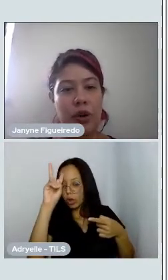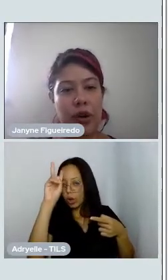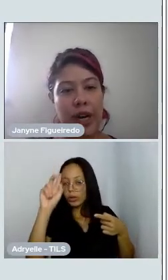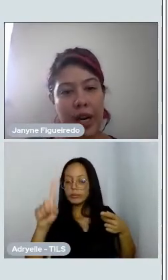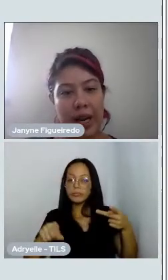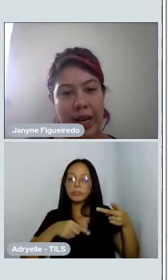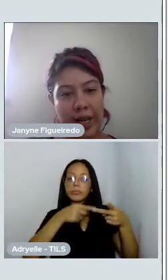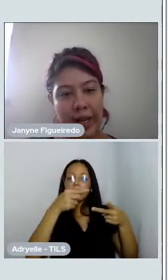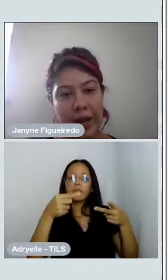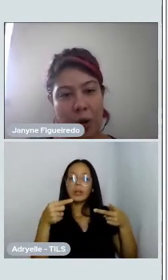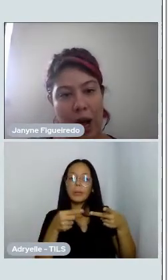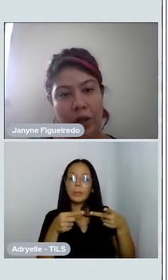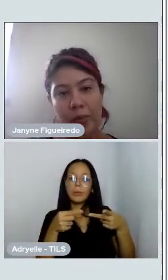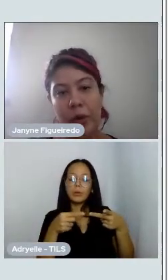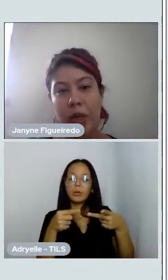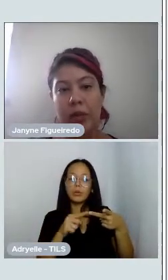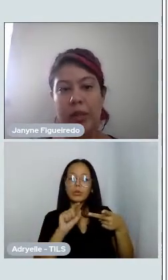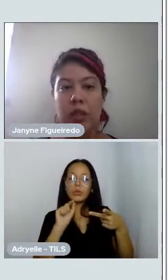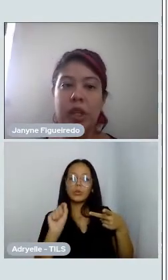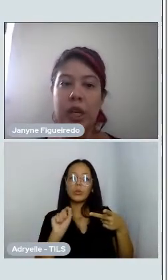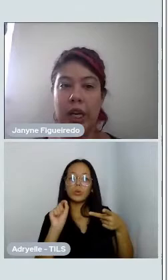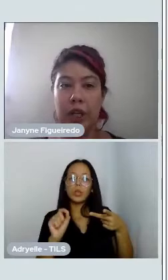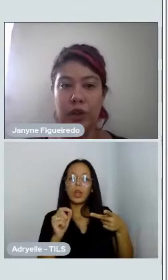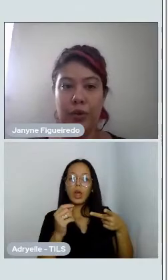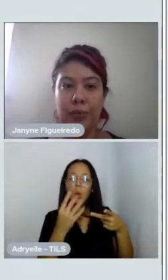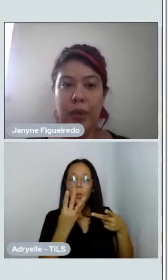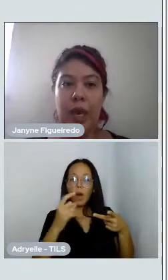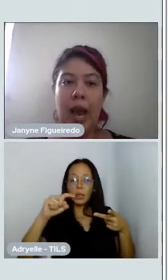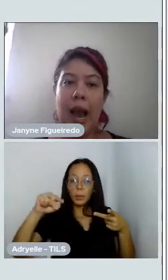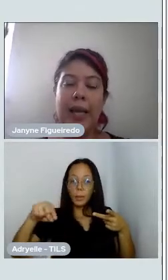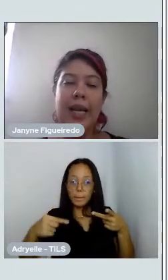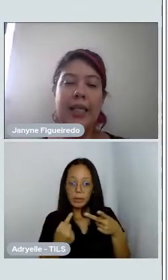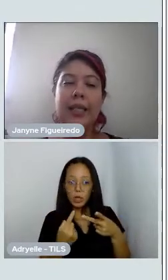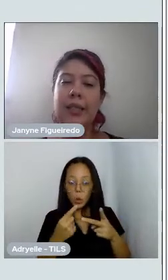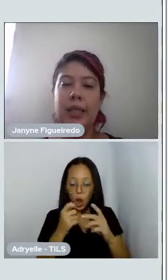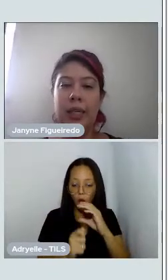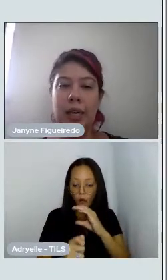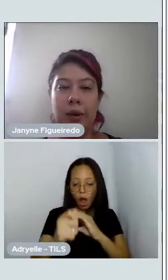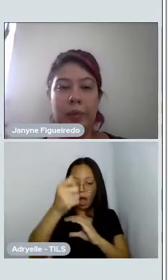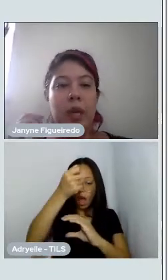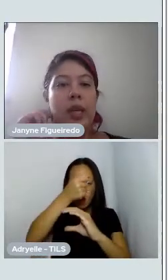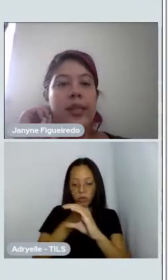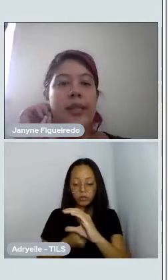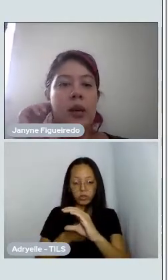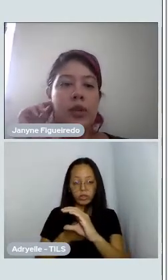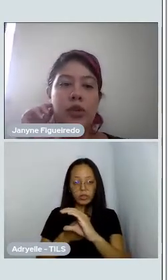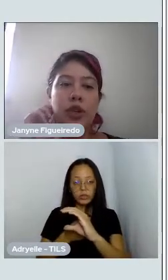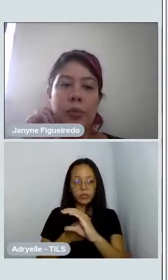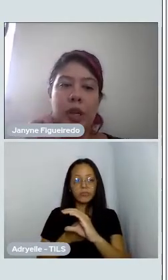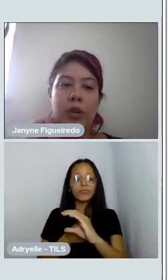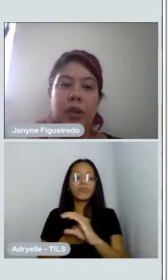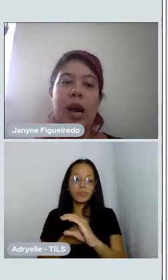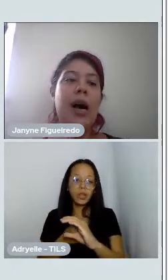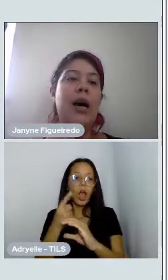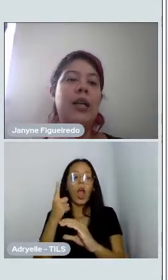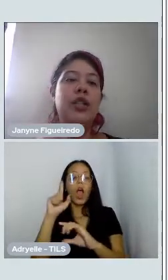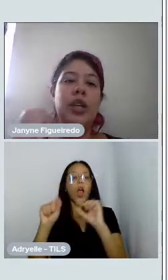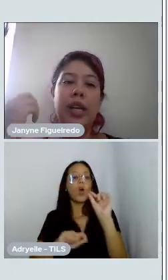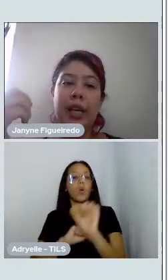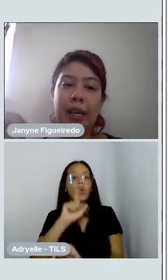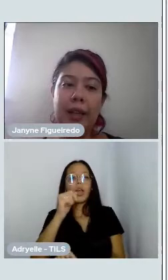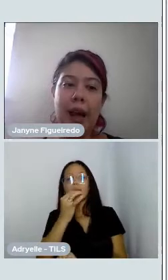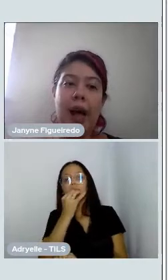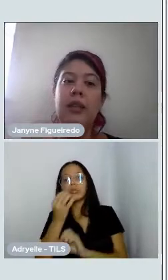a pré-história é 4.000 anos antes de Cristo. A Idade Antiga são o surgimento